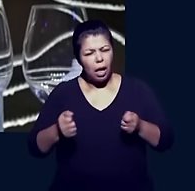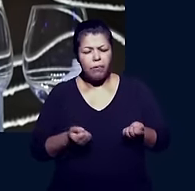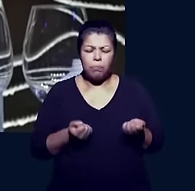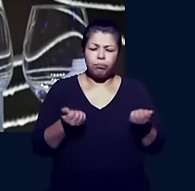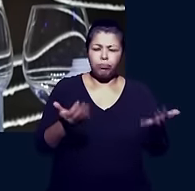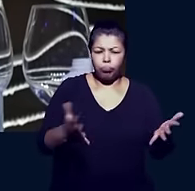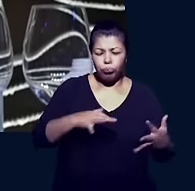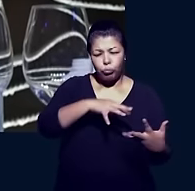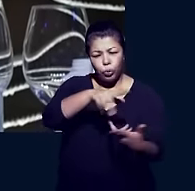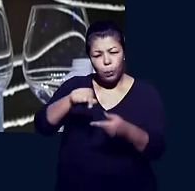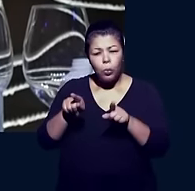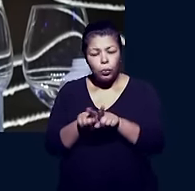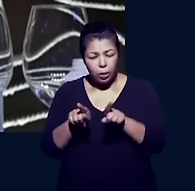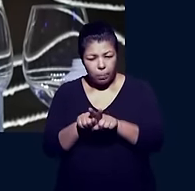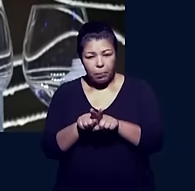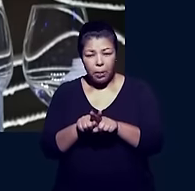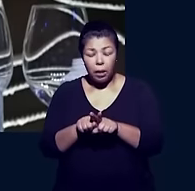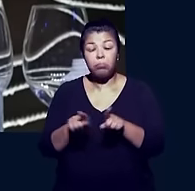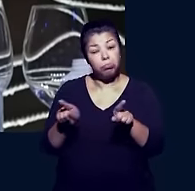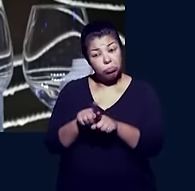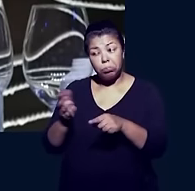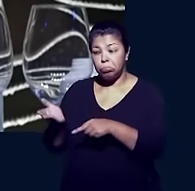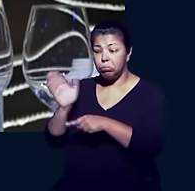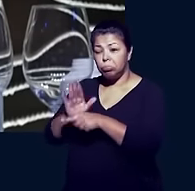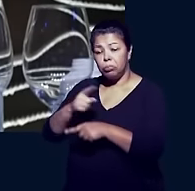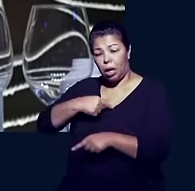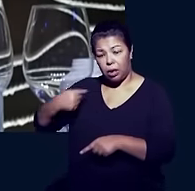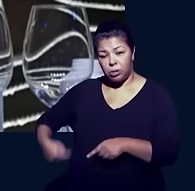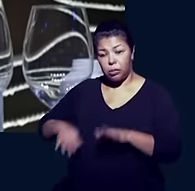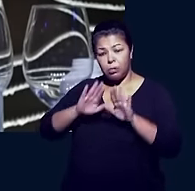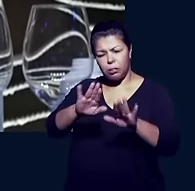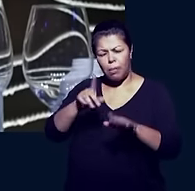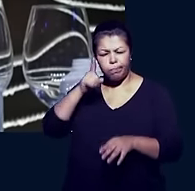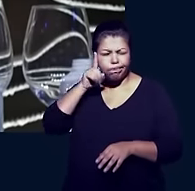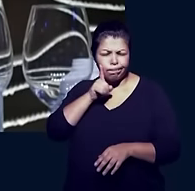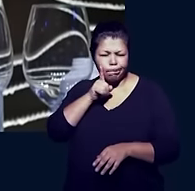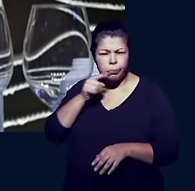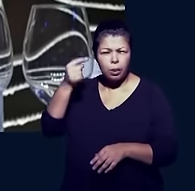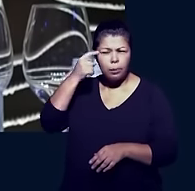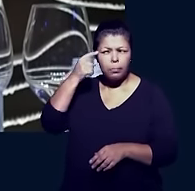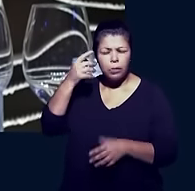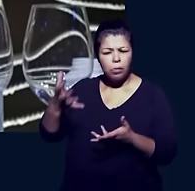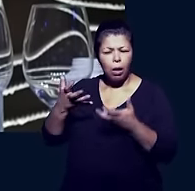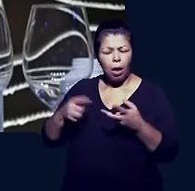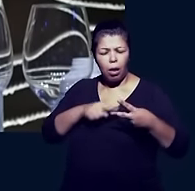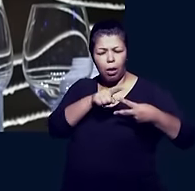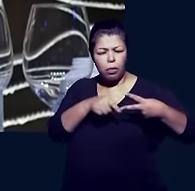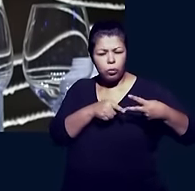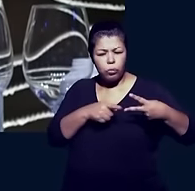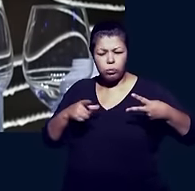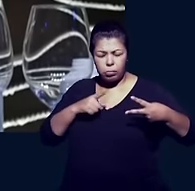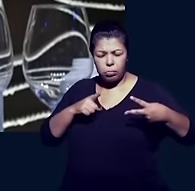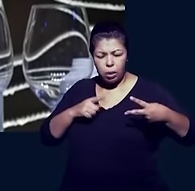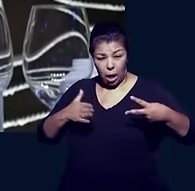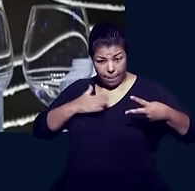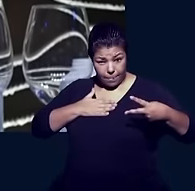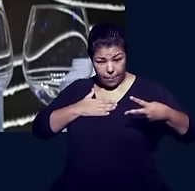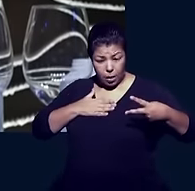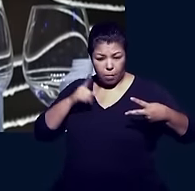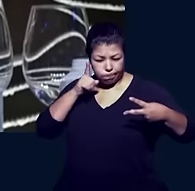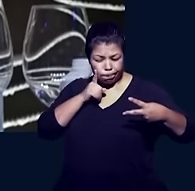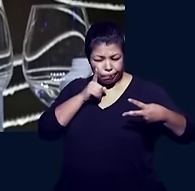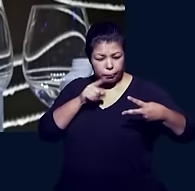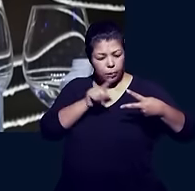us China e o resto do mundo como todo é teve um ato dos Estados Unidos que decidiu ter duas agora eu quero ter a minha vamos ter a nossa enquanto os